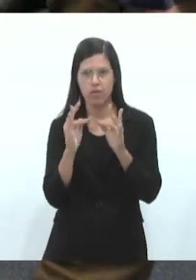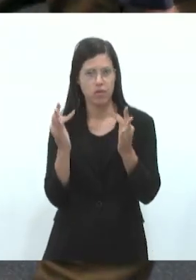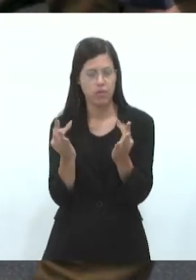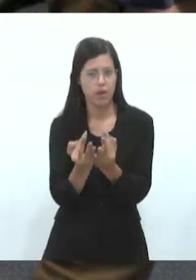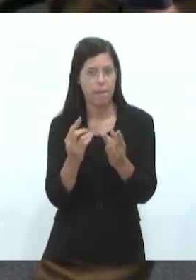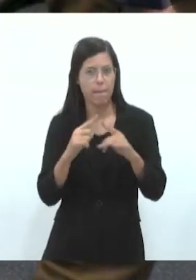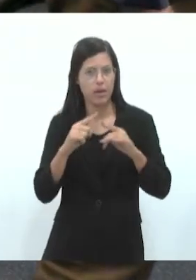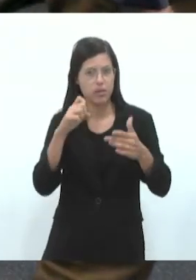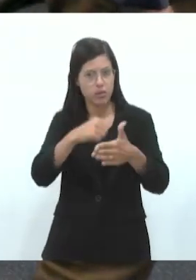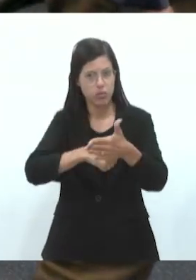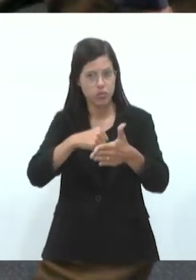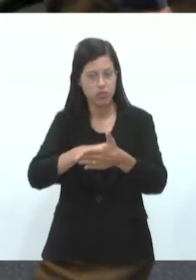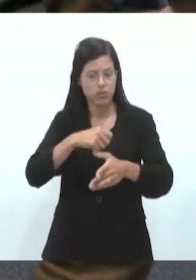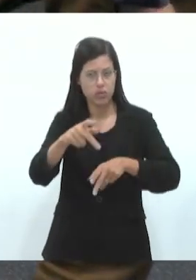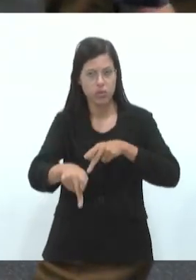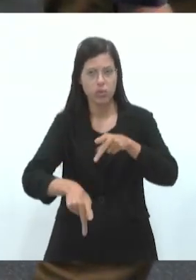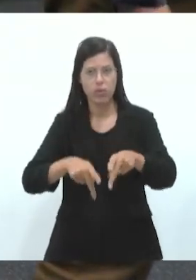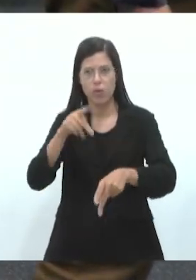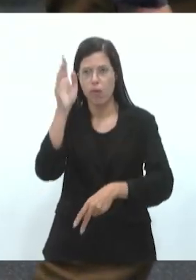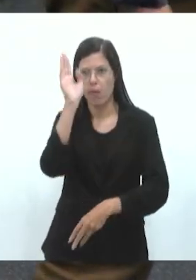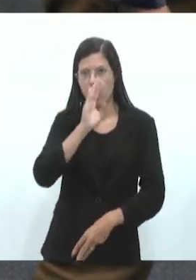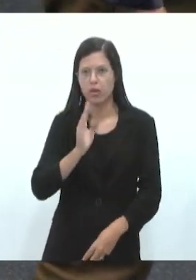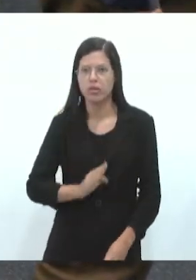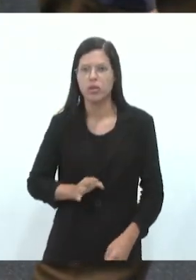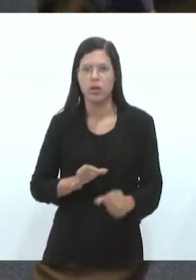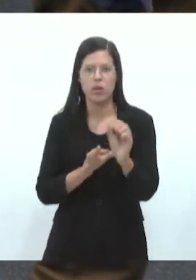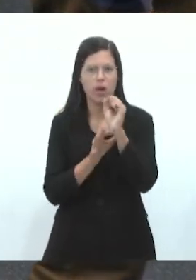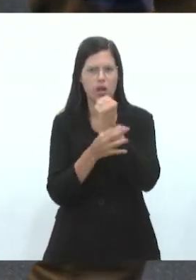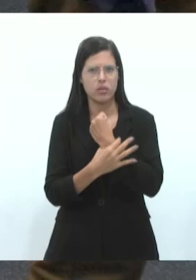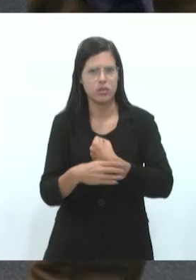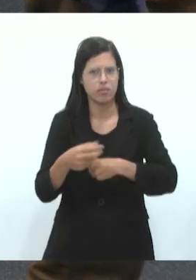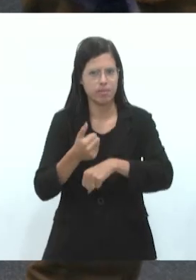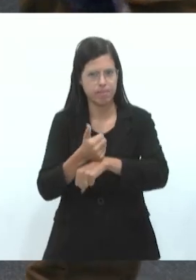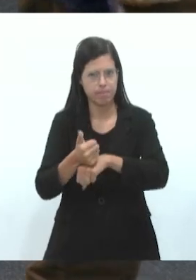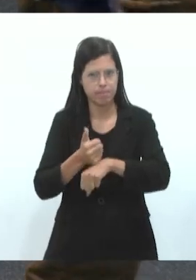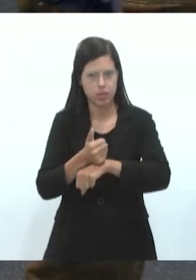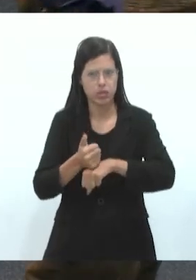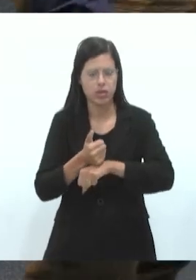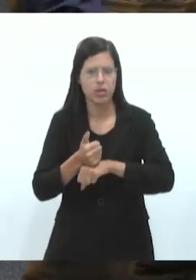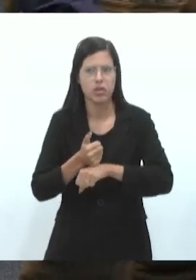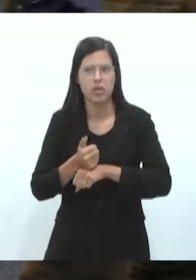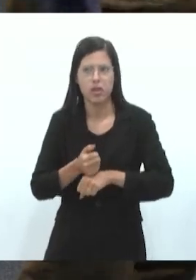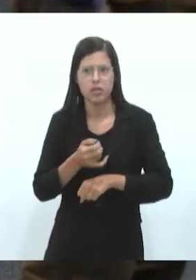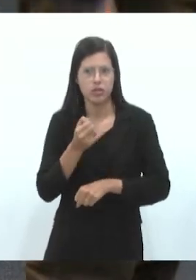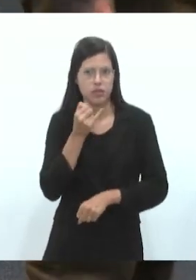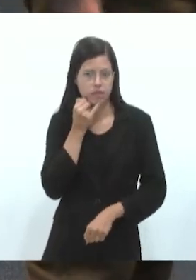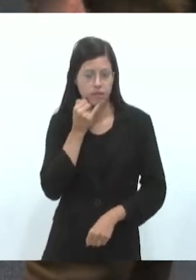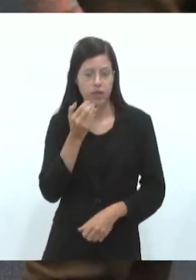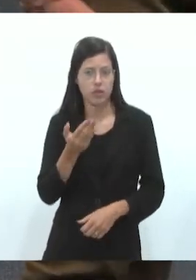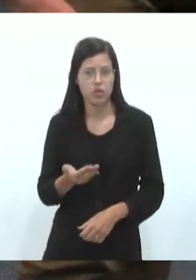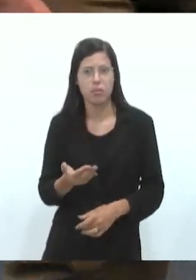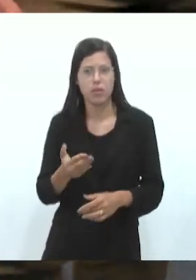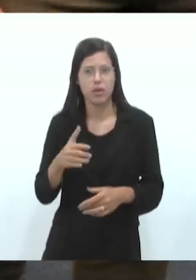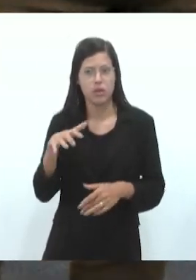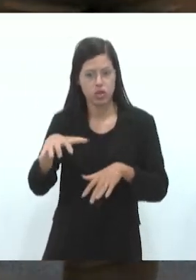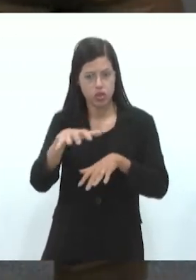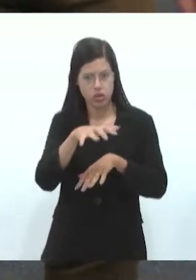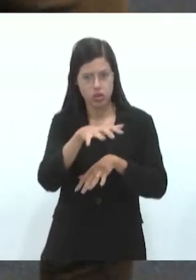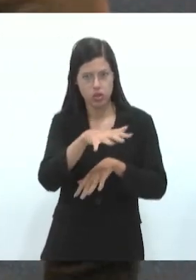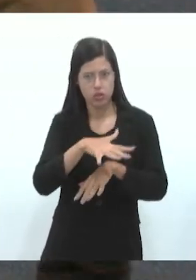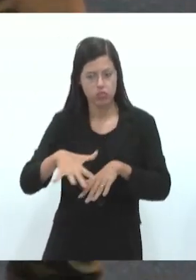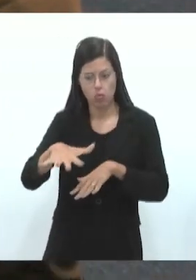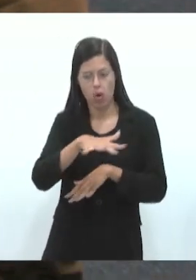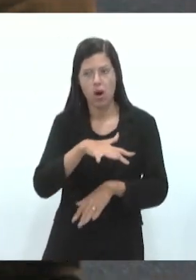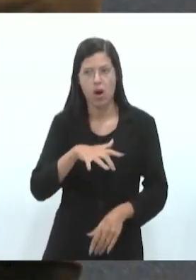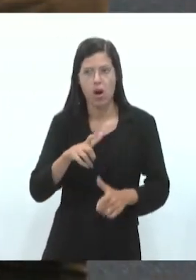do povo brasileiro pela garantia da dignidade dos seus. Infelizmente, em regiões, senhora presidenta